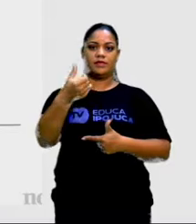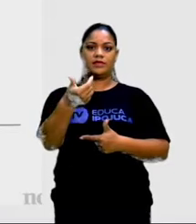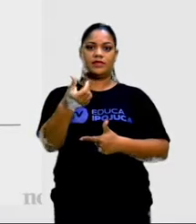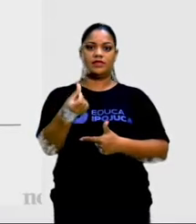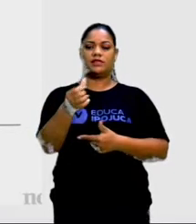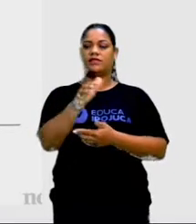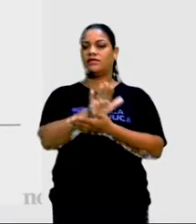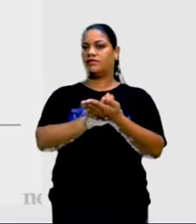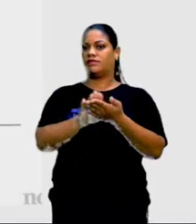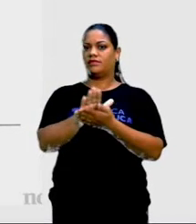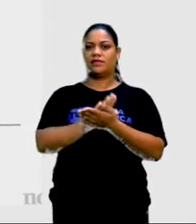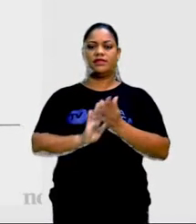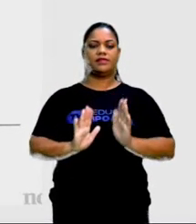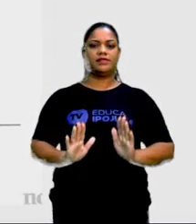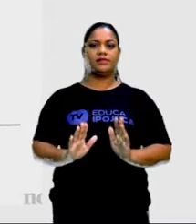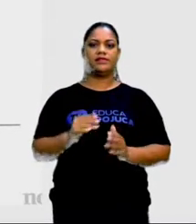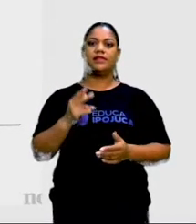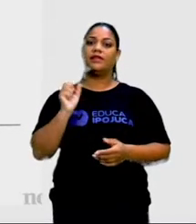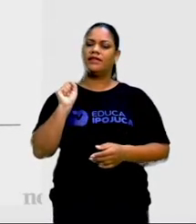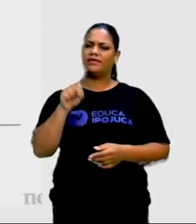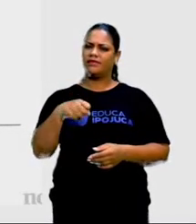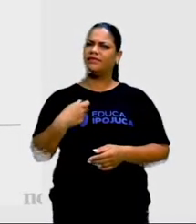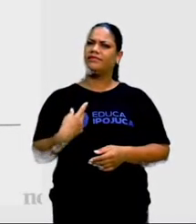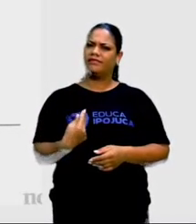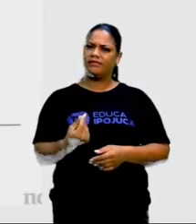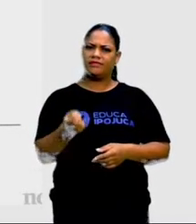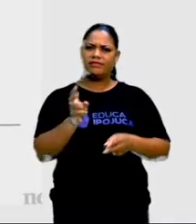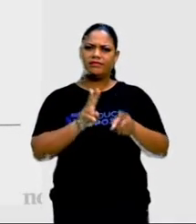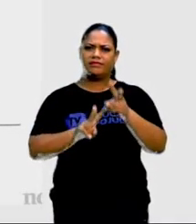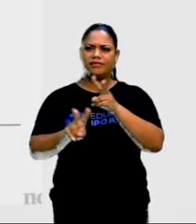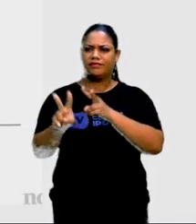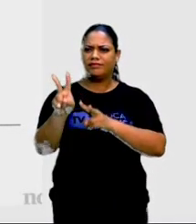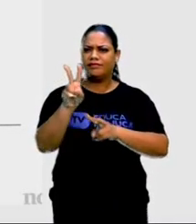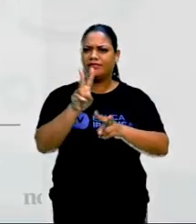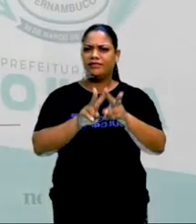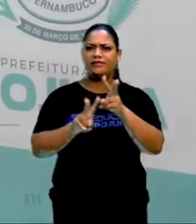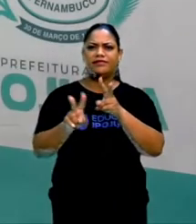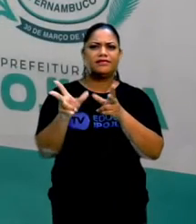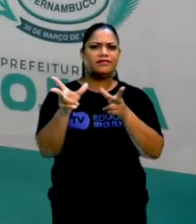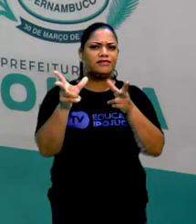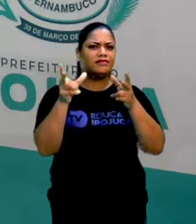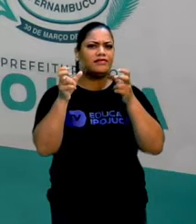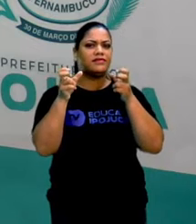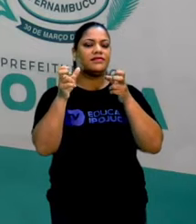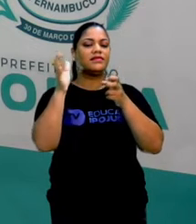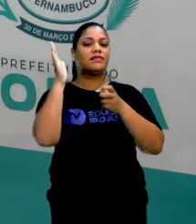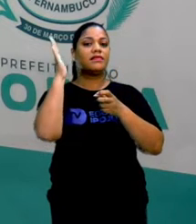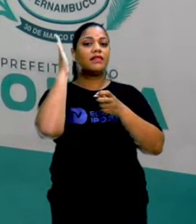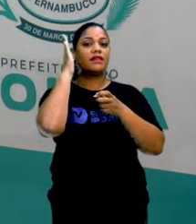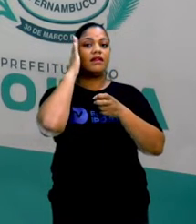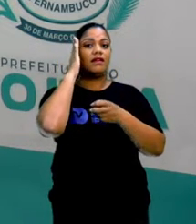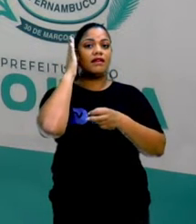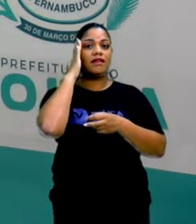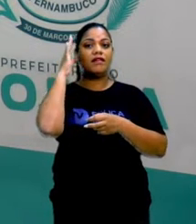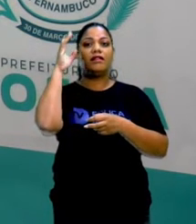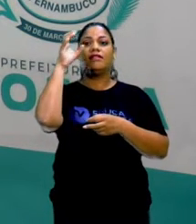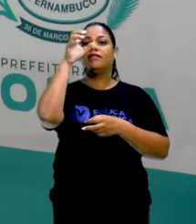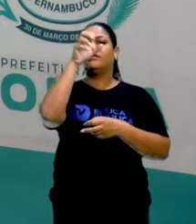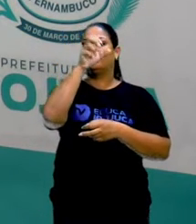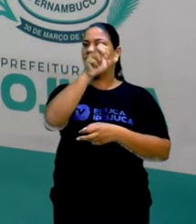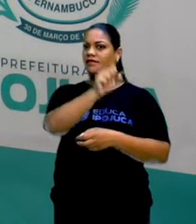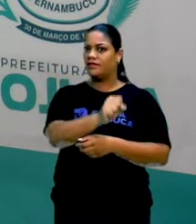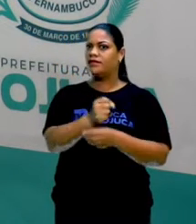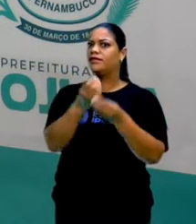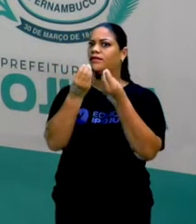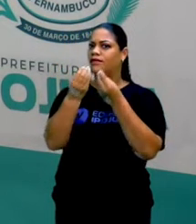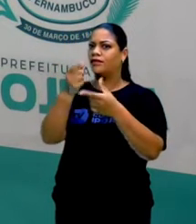fica nada. E assim você observando, prestando atenção, você vai compreender como é que